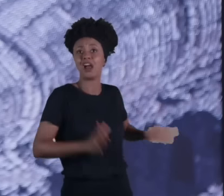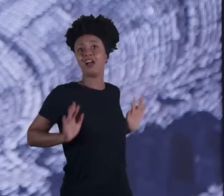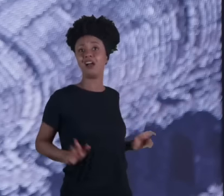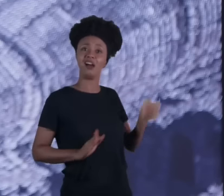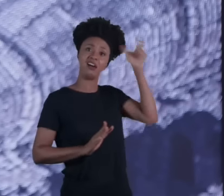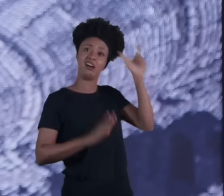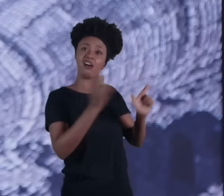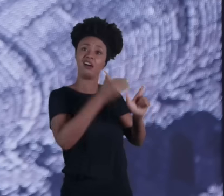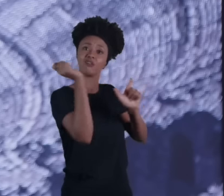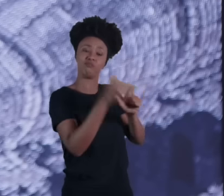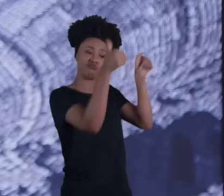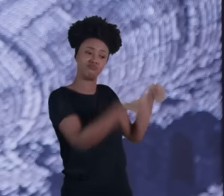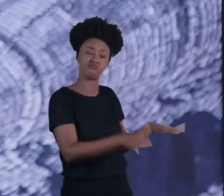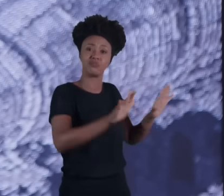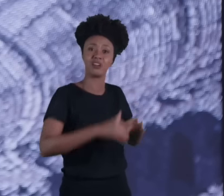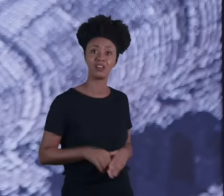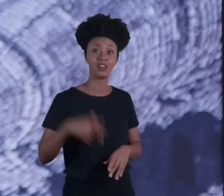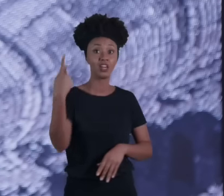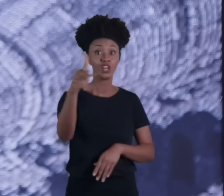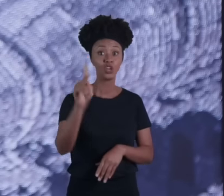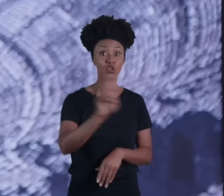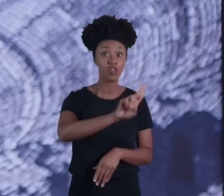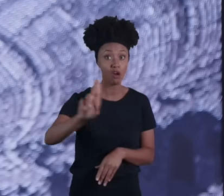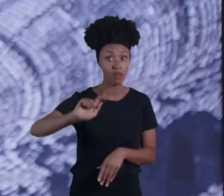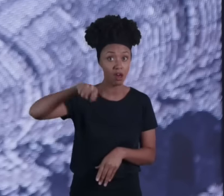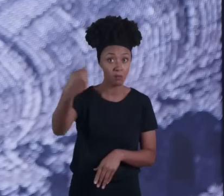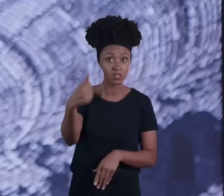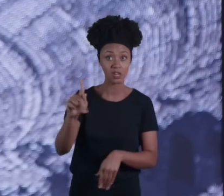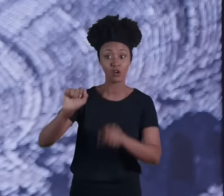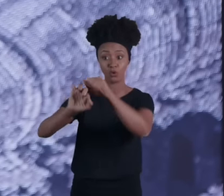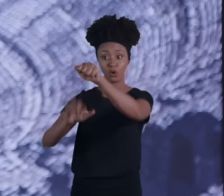você tem o nome escrito no livro da vida.